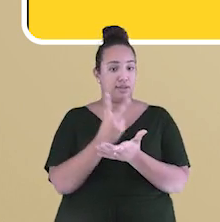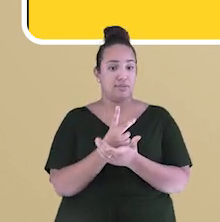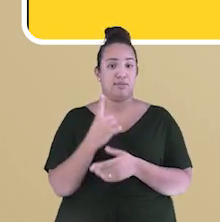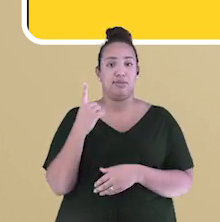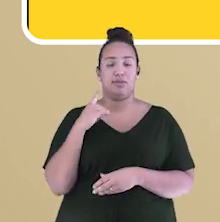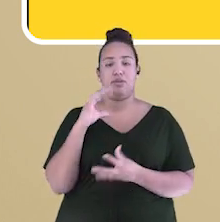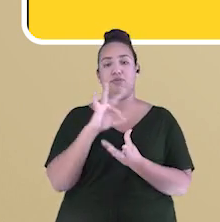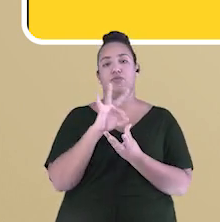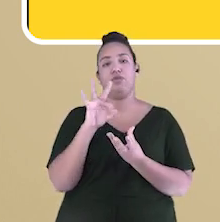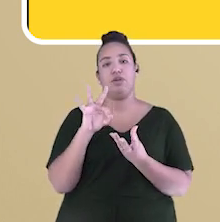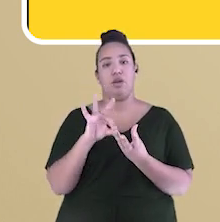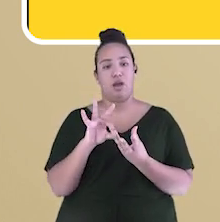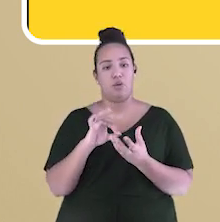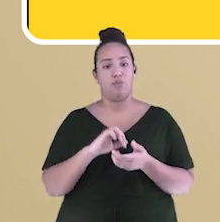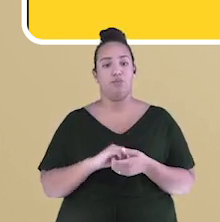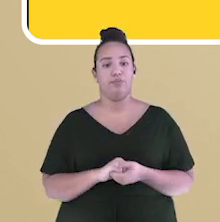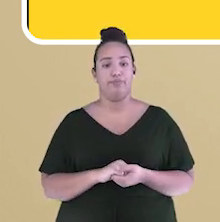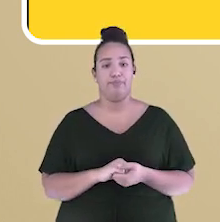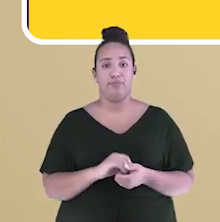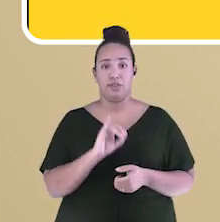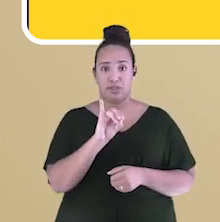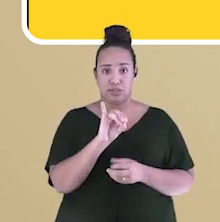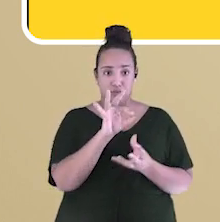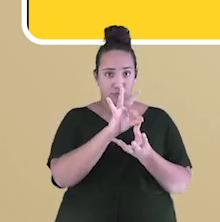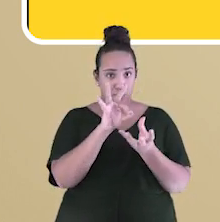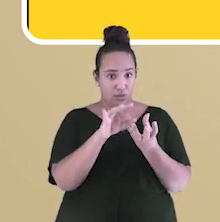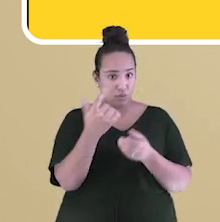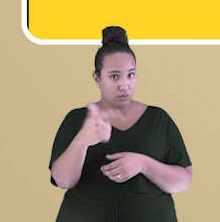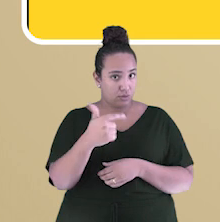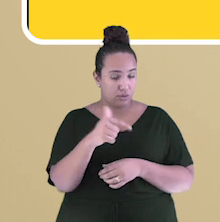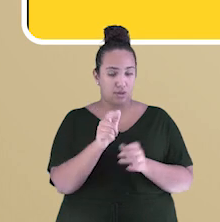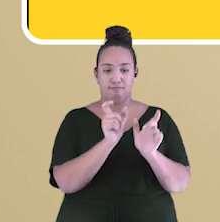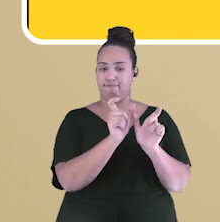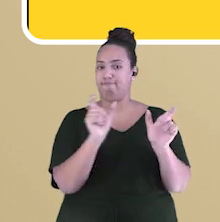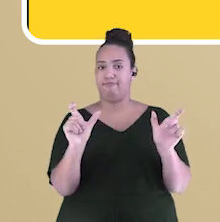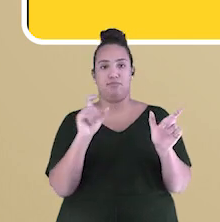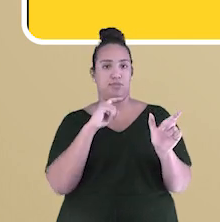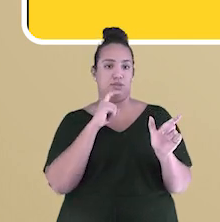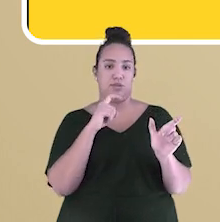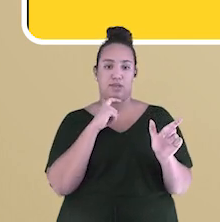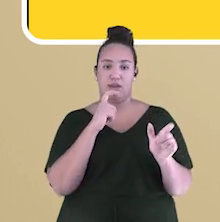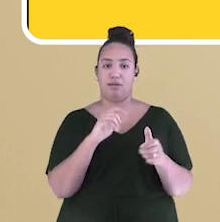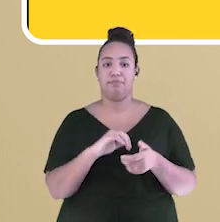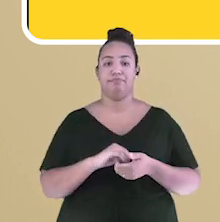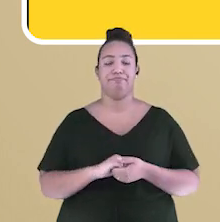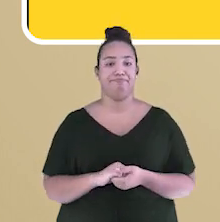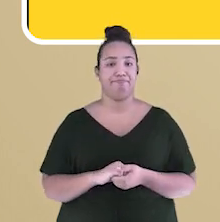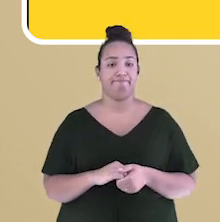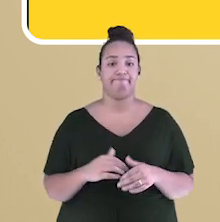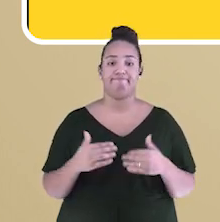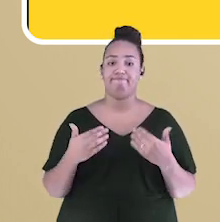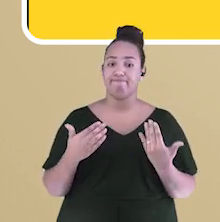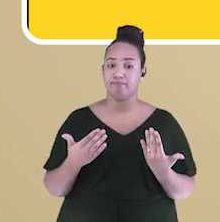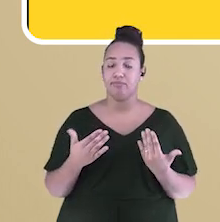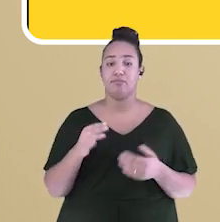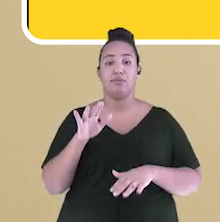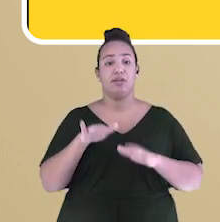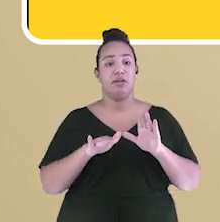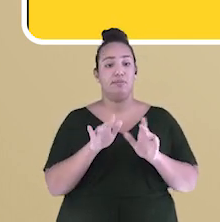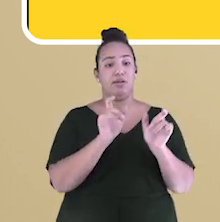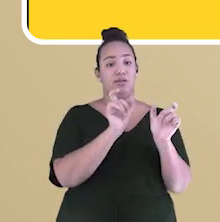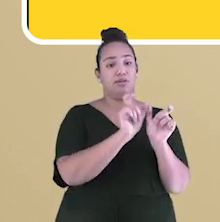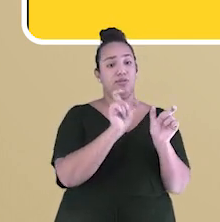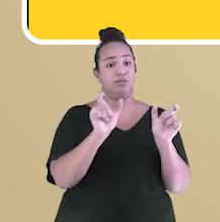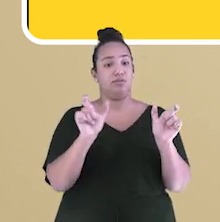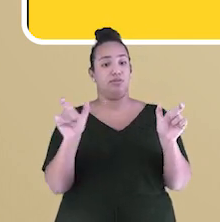das 5 vogais. Não existe sílaba sem vogal. A classificação das palavras quanto ao número de